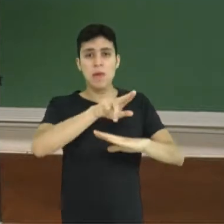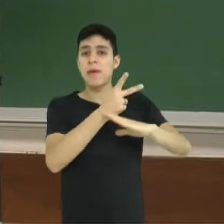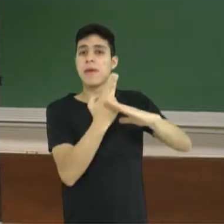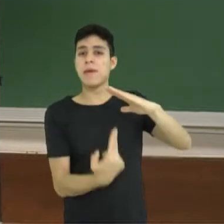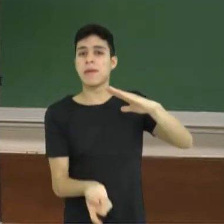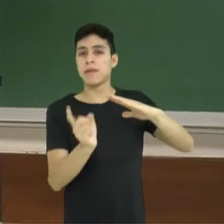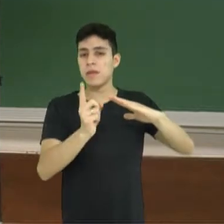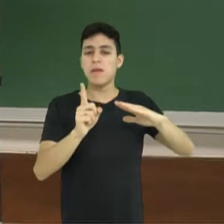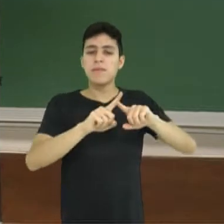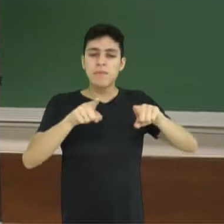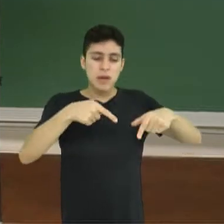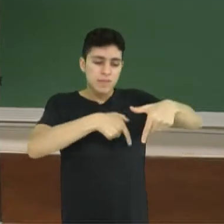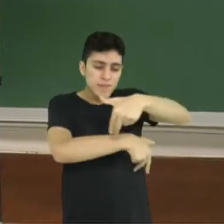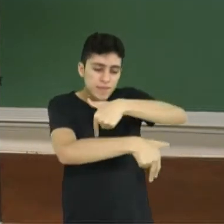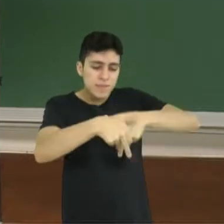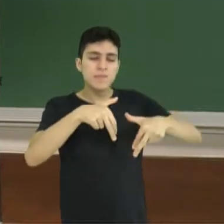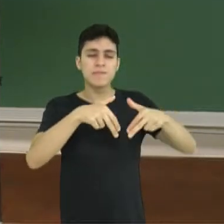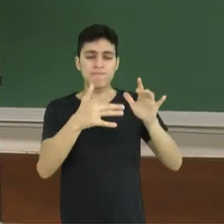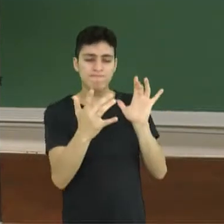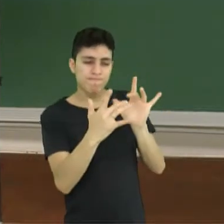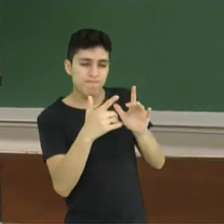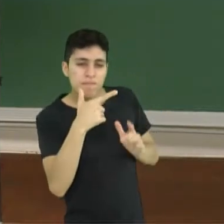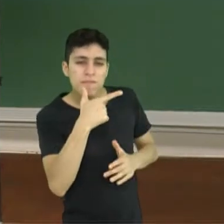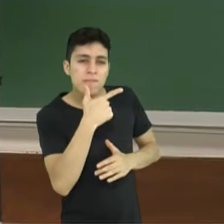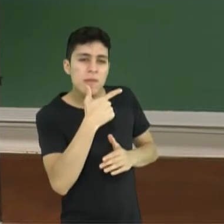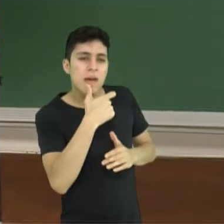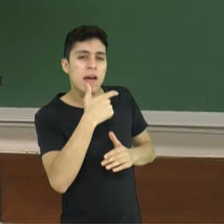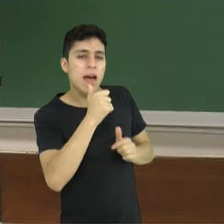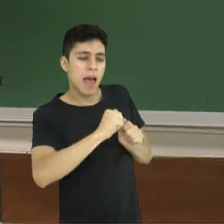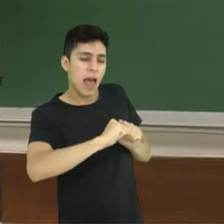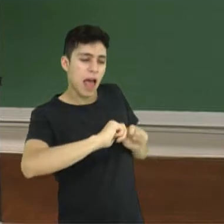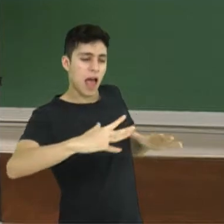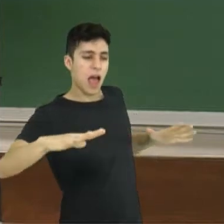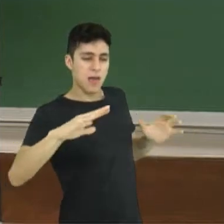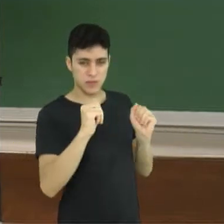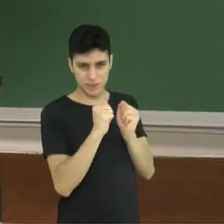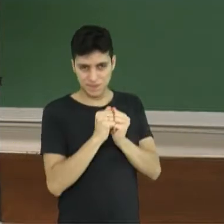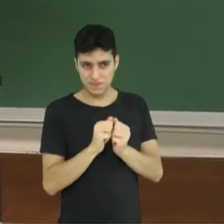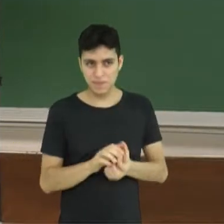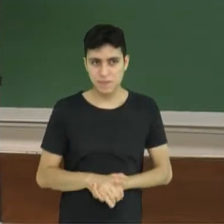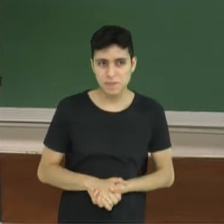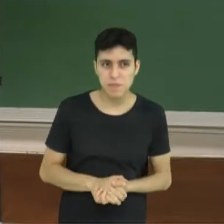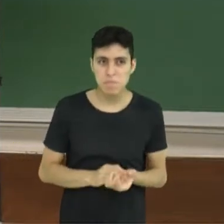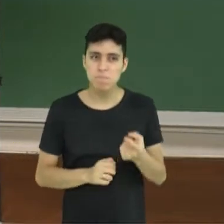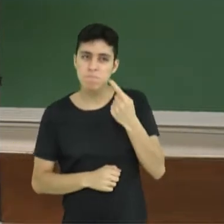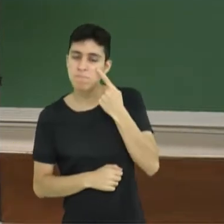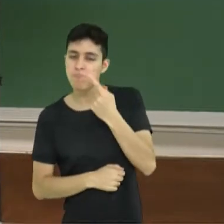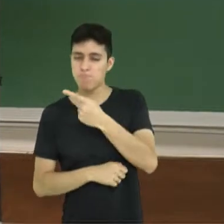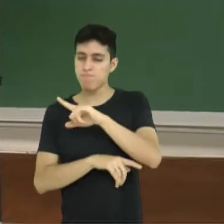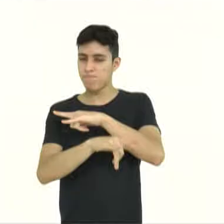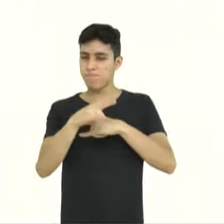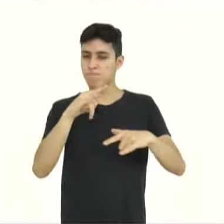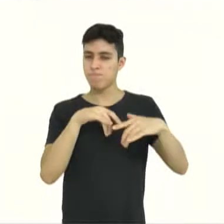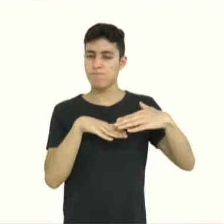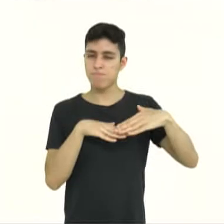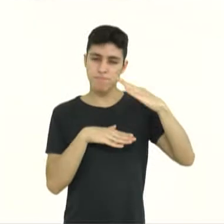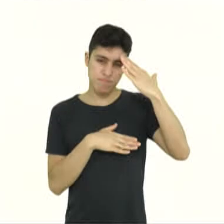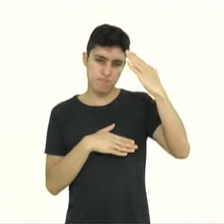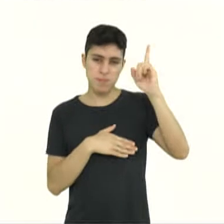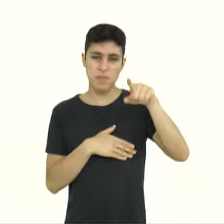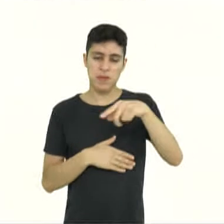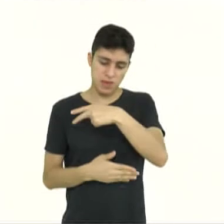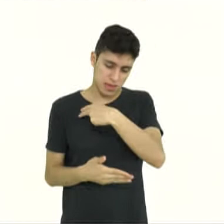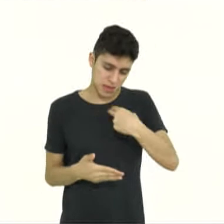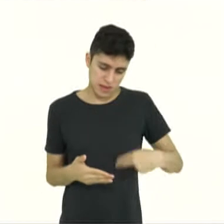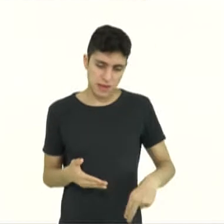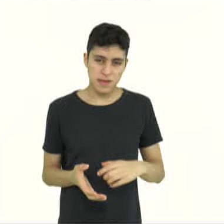Mas eles entram boa parte na água, bem bacana, tá, pessoal? A gente tem a marionete chinesa, que é uma das mais conhecidas, né? O termo, na